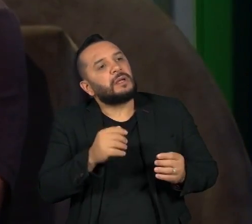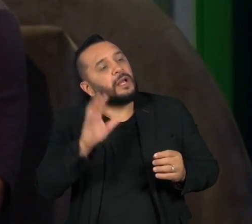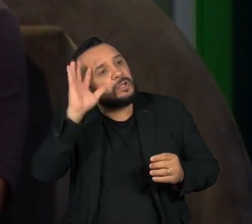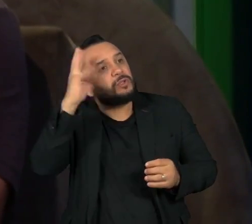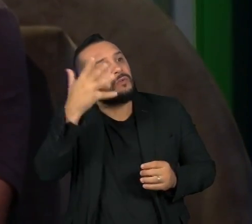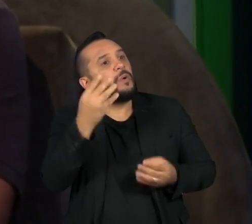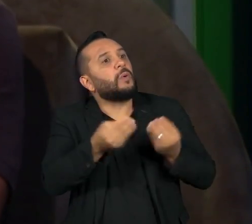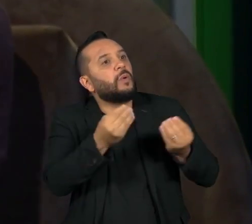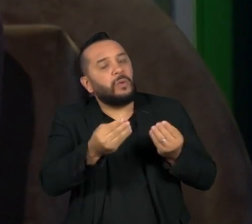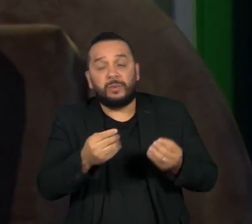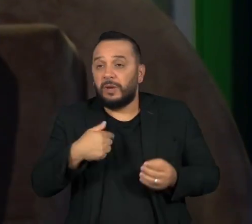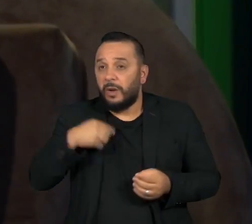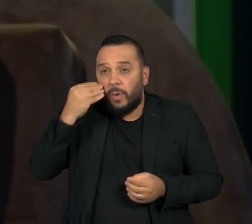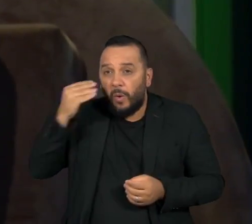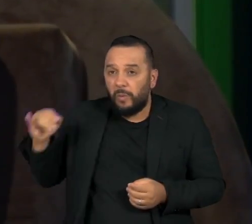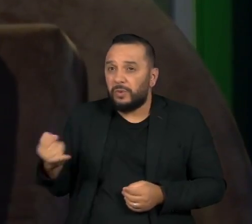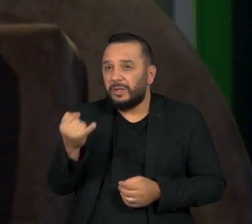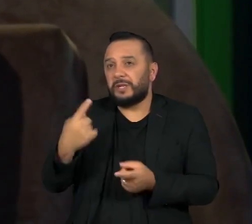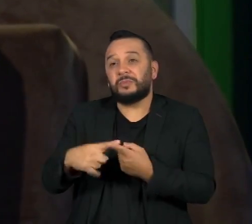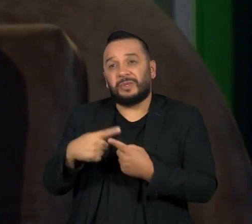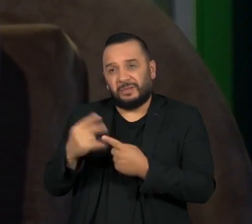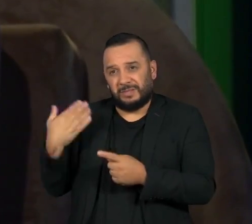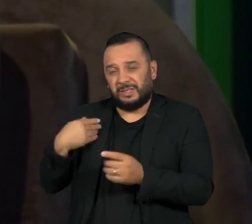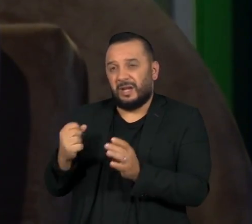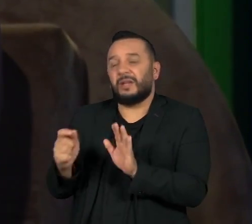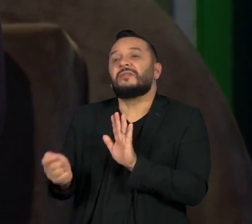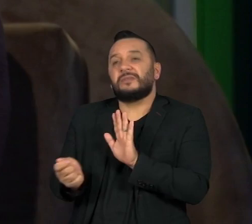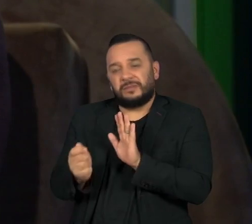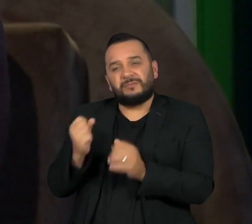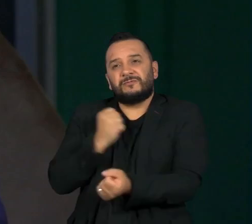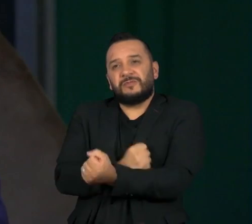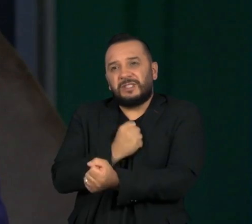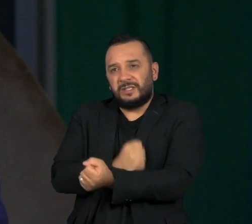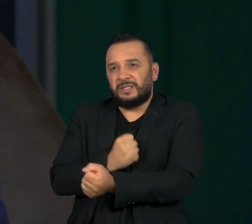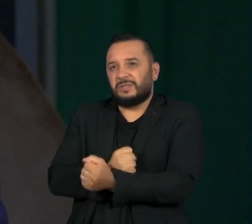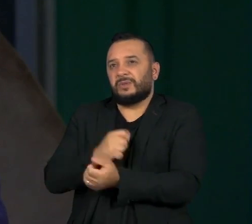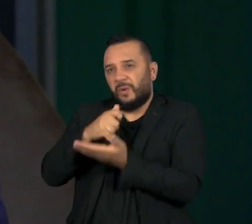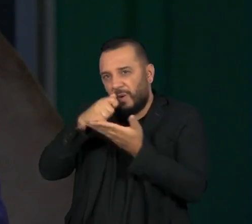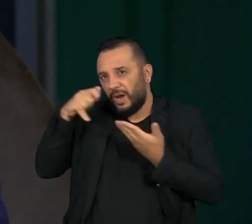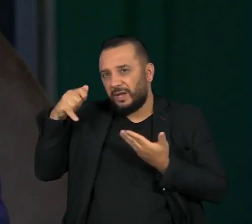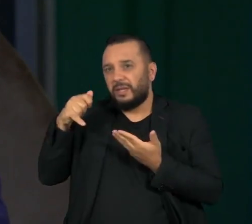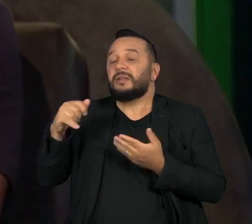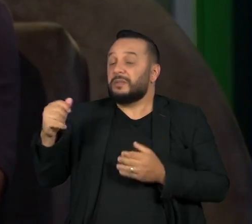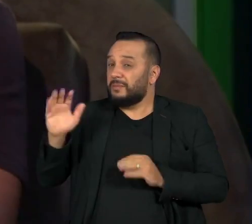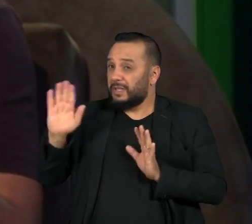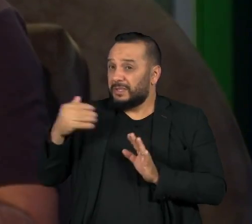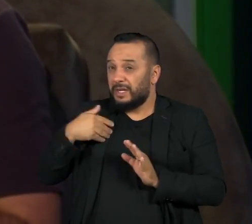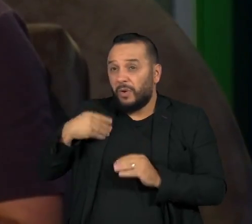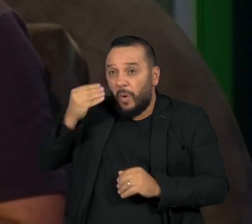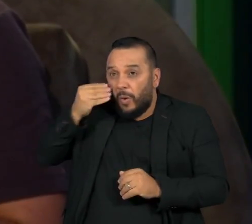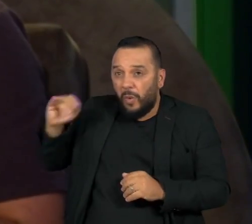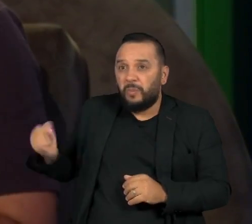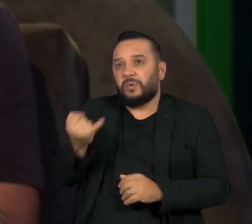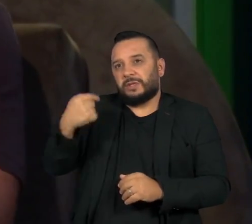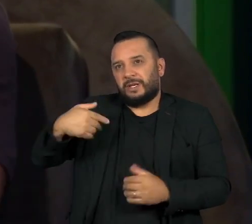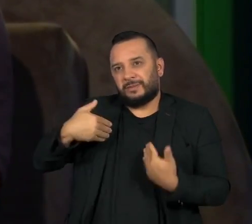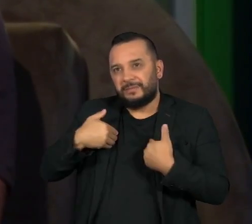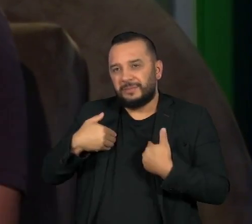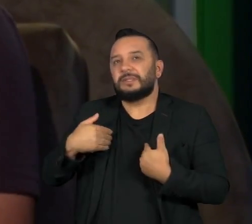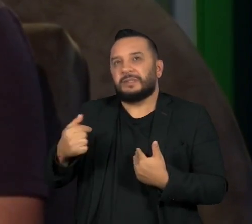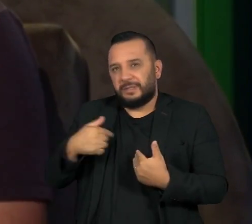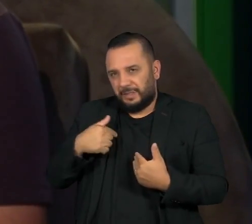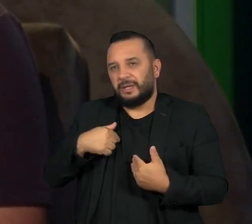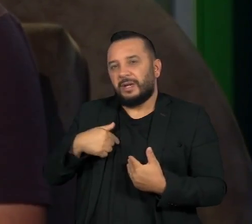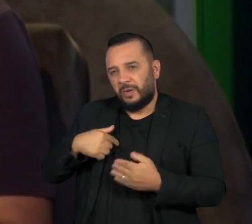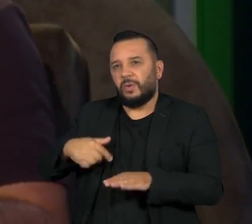de cocaína. Eu fui para uma recuperação e foi me dada uma oportunidade de me profissionalizar, de usar os meus talentos, que era o